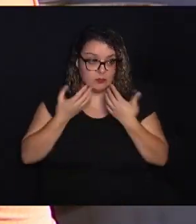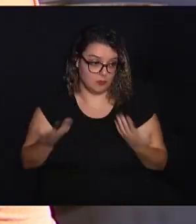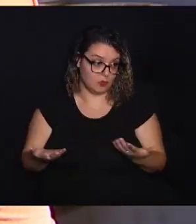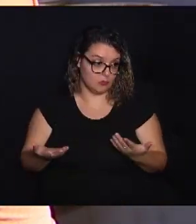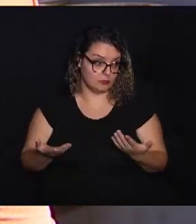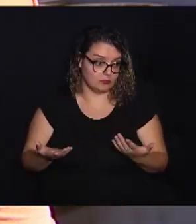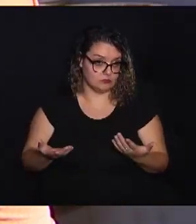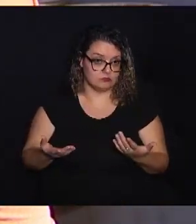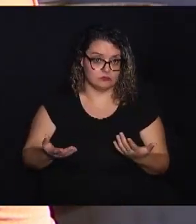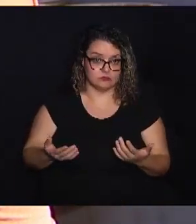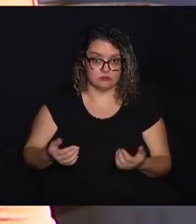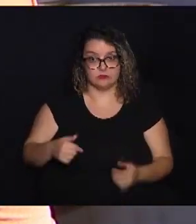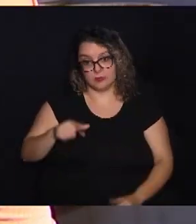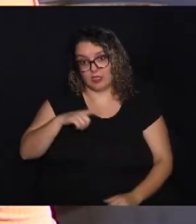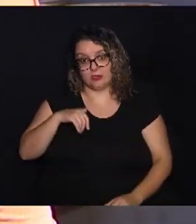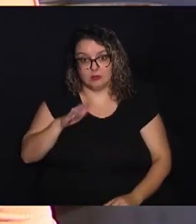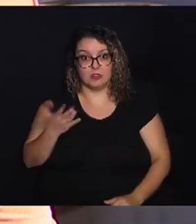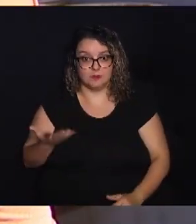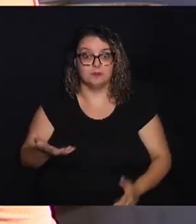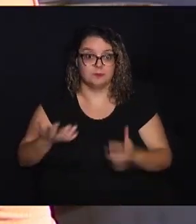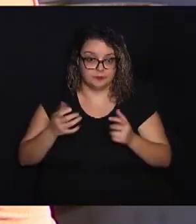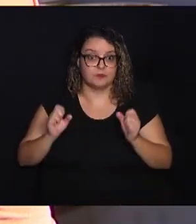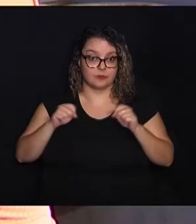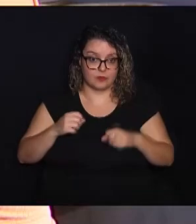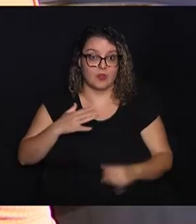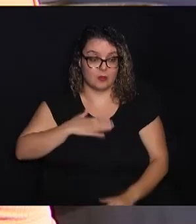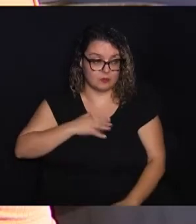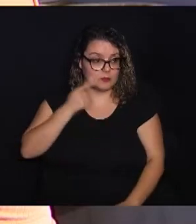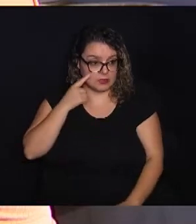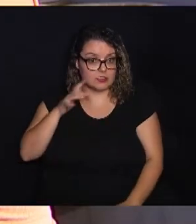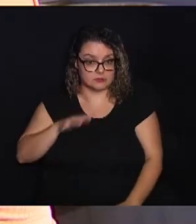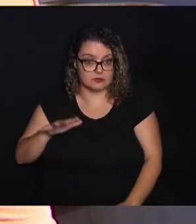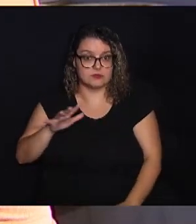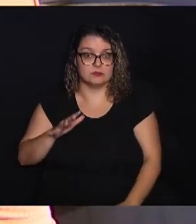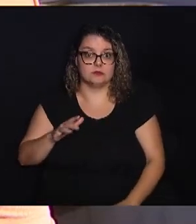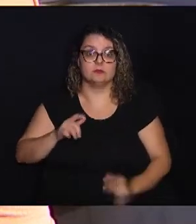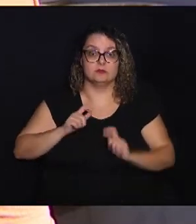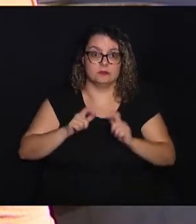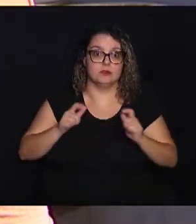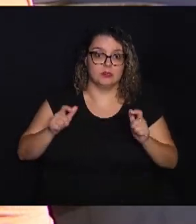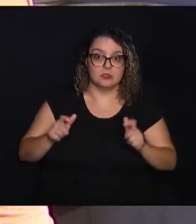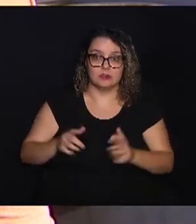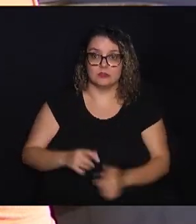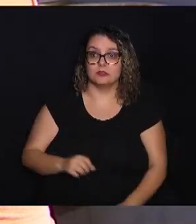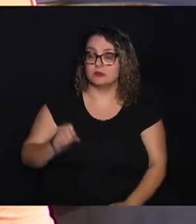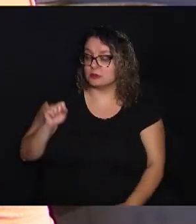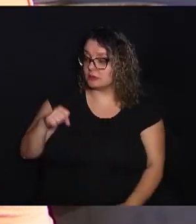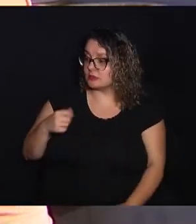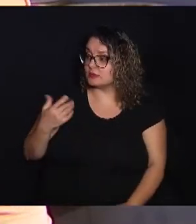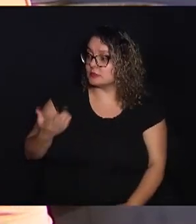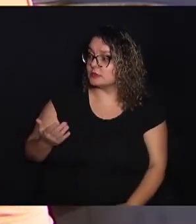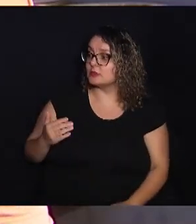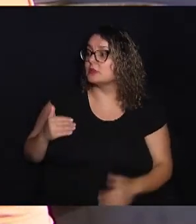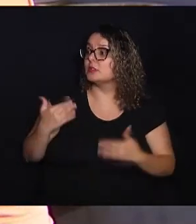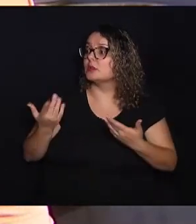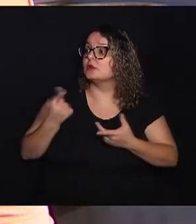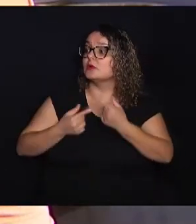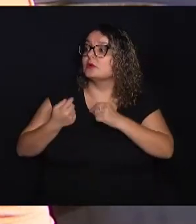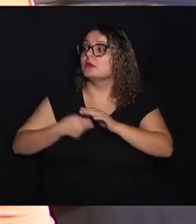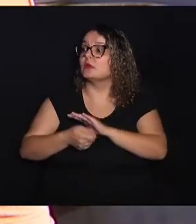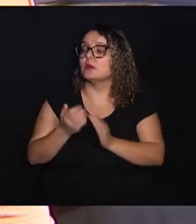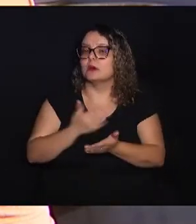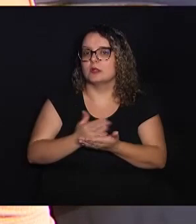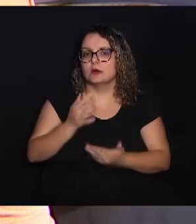Mas eu quero, sim, a minha ideia é prosperar. Sim. E qual foi o seu investimento